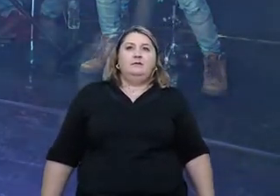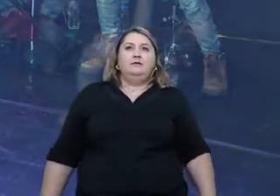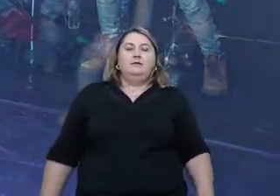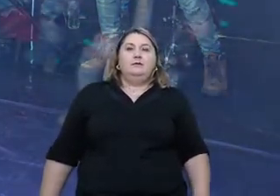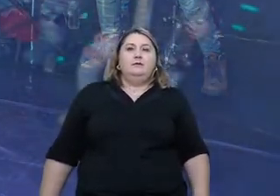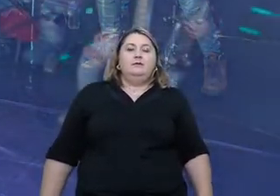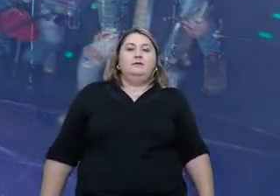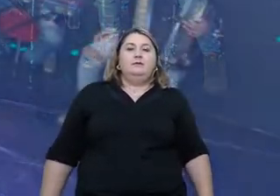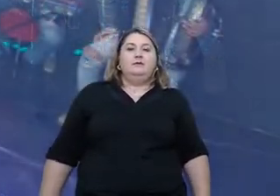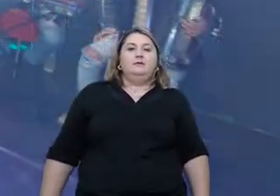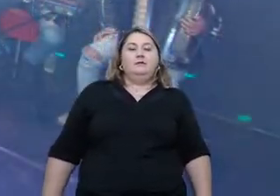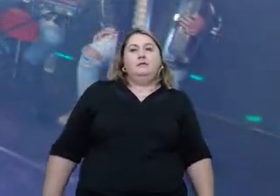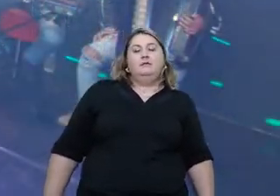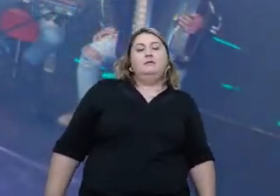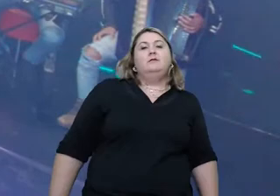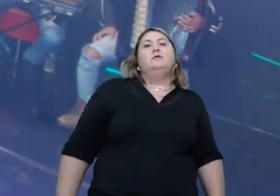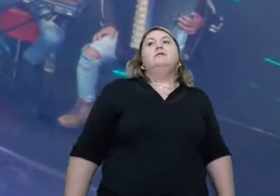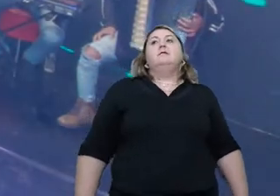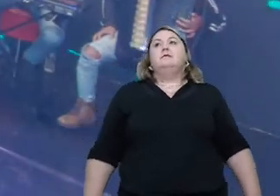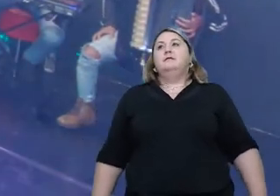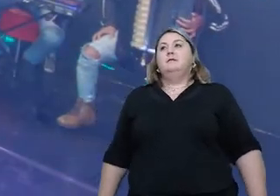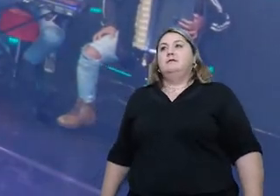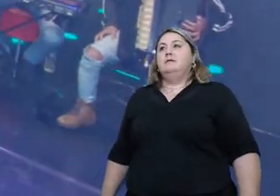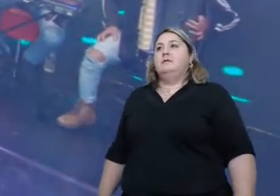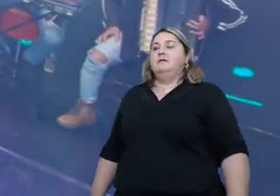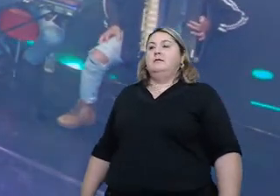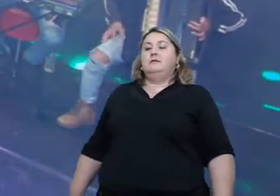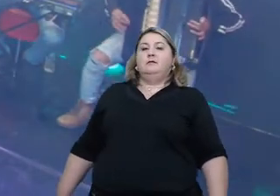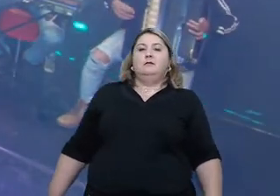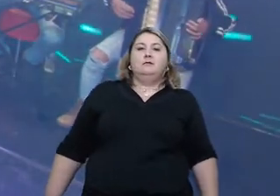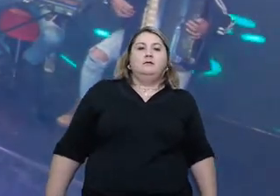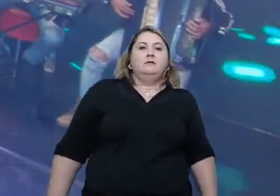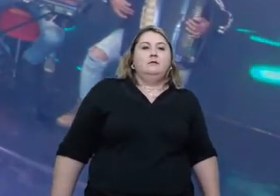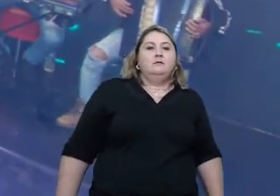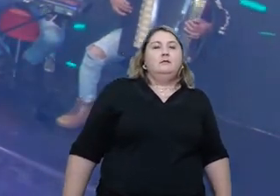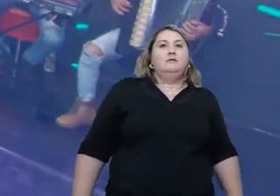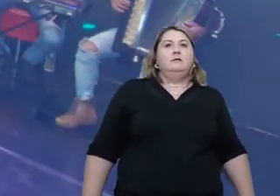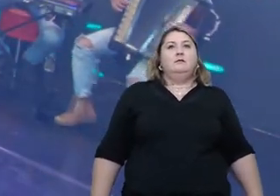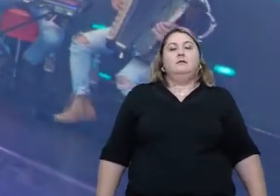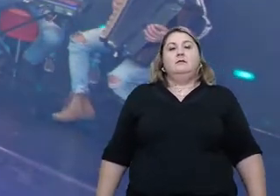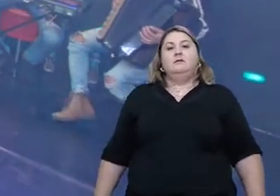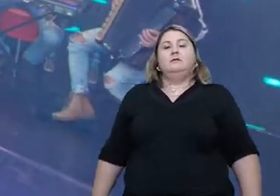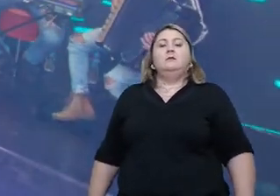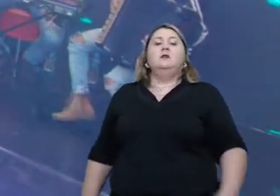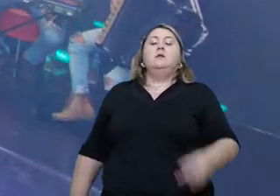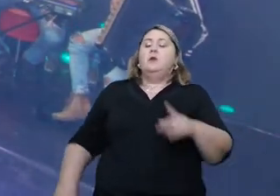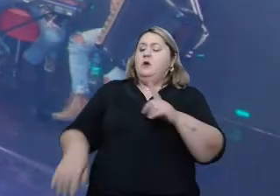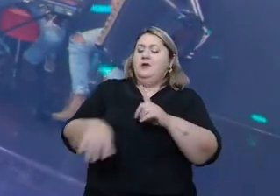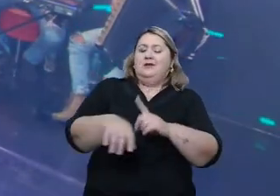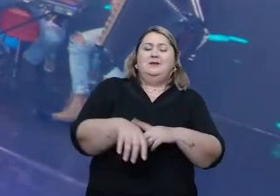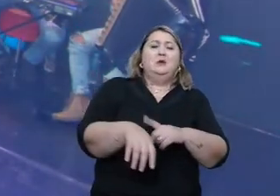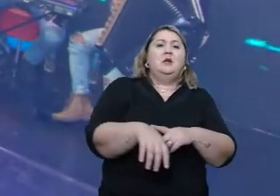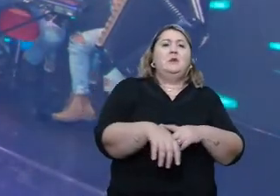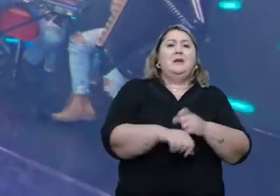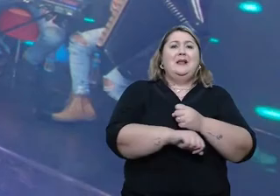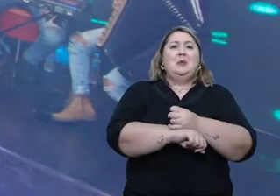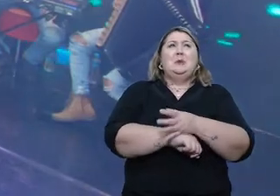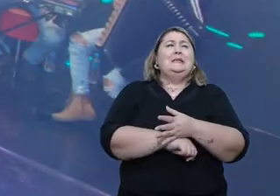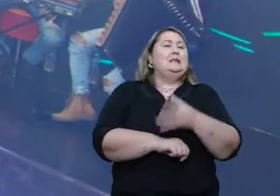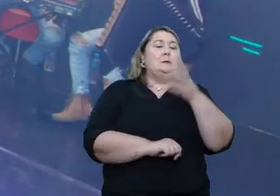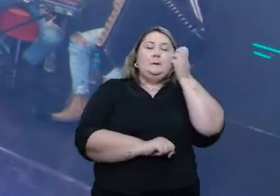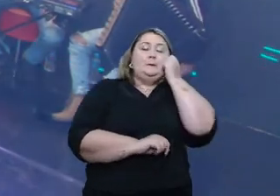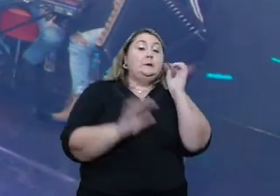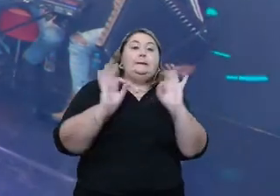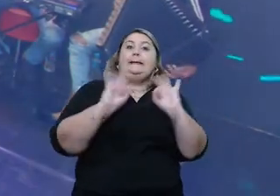Quero ver quem gosta de escorrer Paraná, hein? E já é tarde. Tá quase madrugada, eu não dormi.